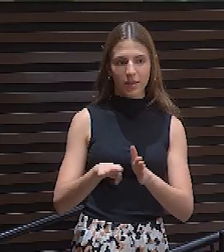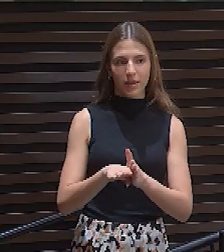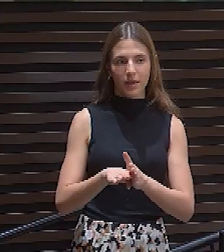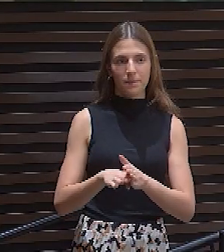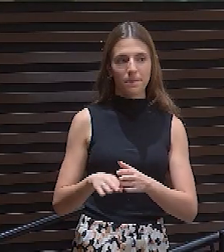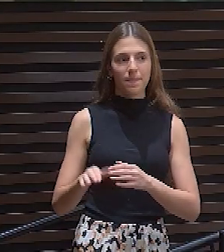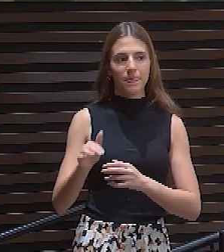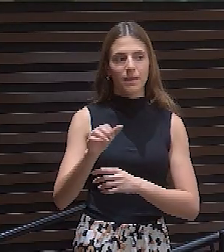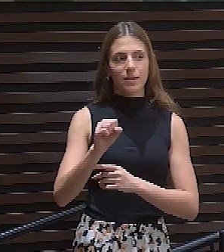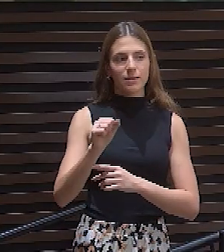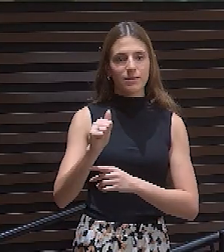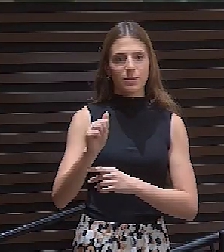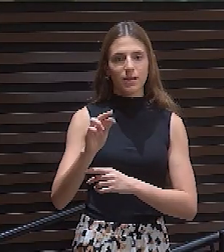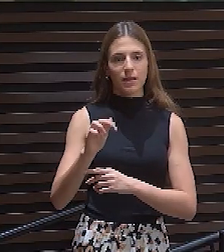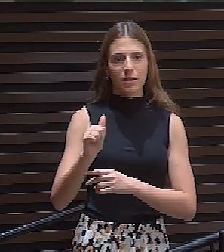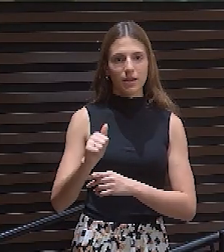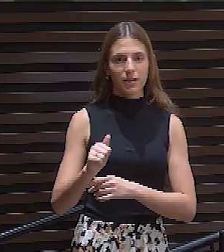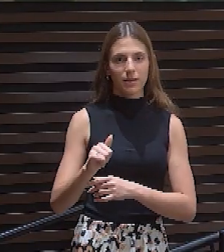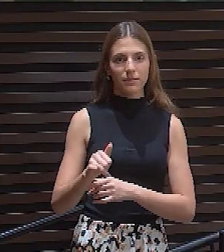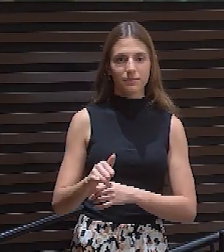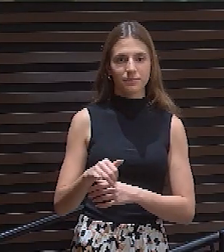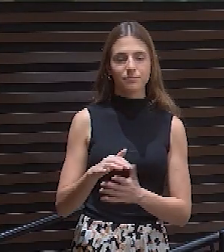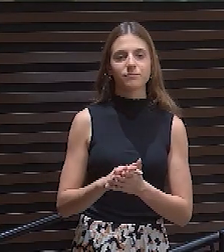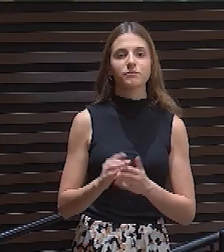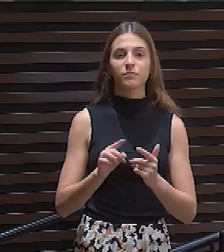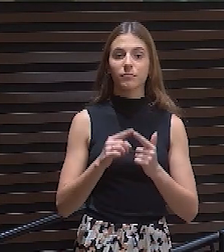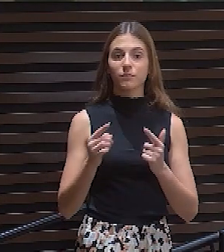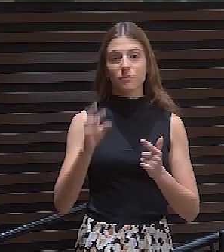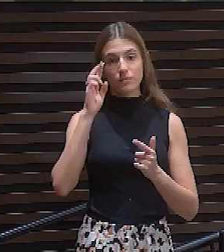Disse mais o Senhor a Josué: hoje